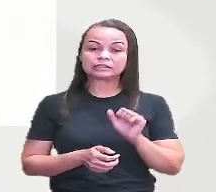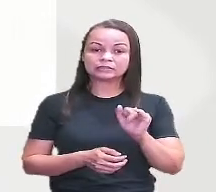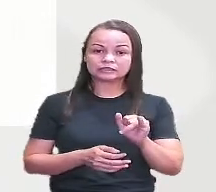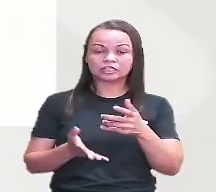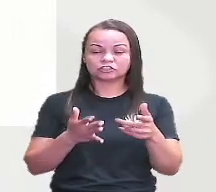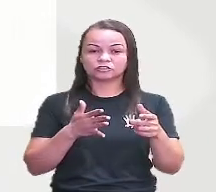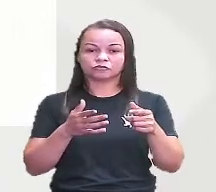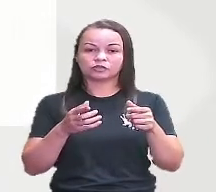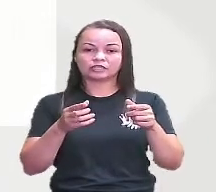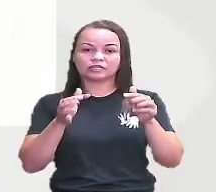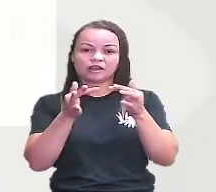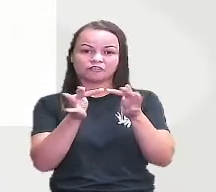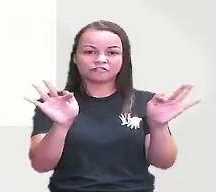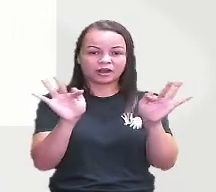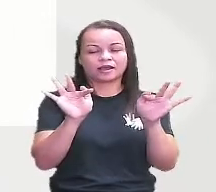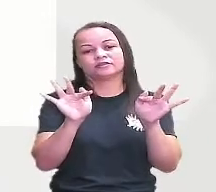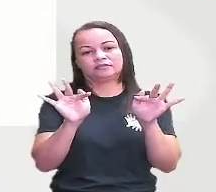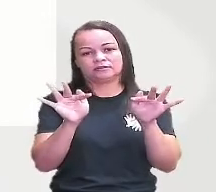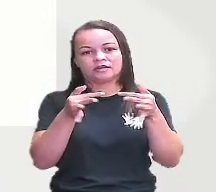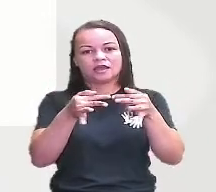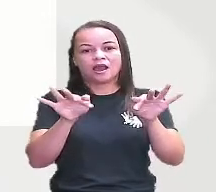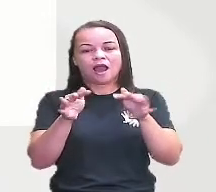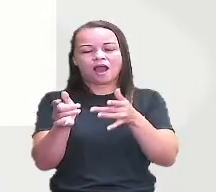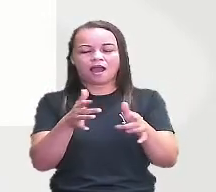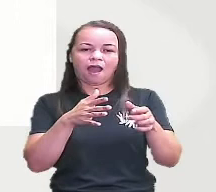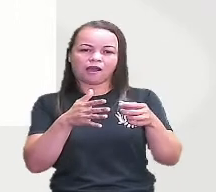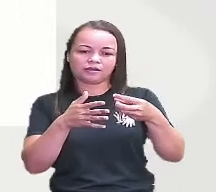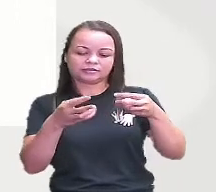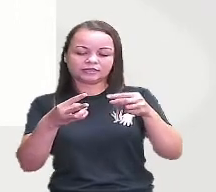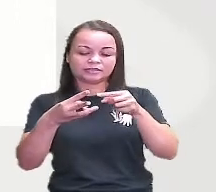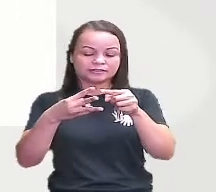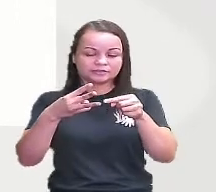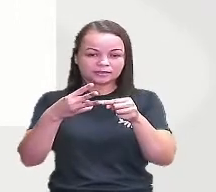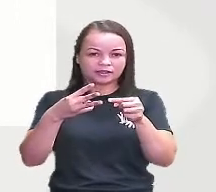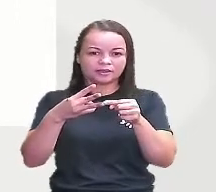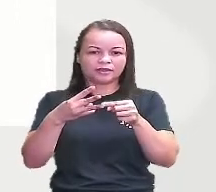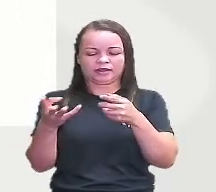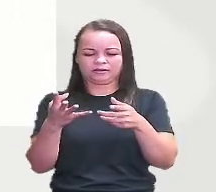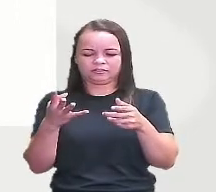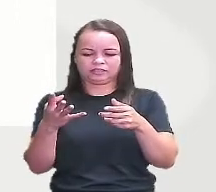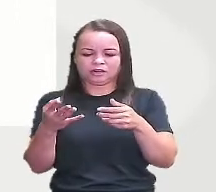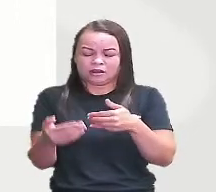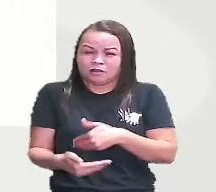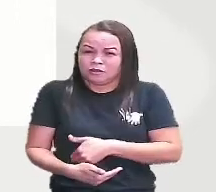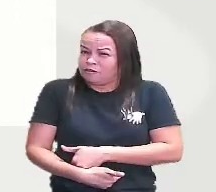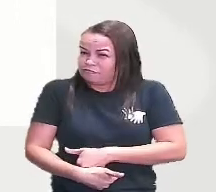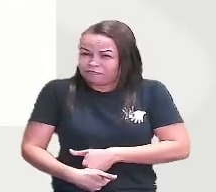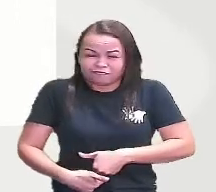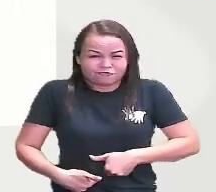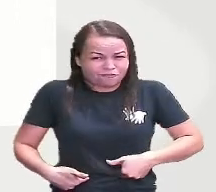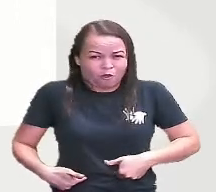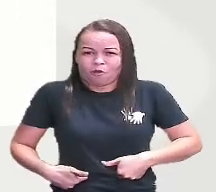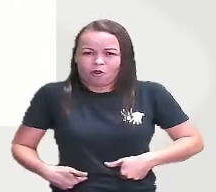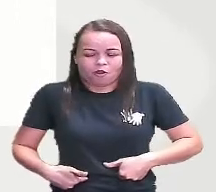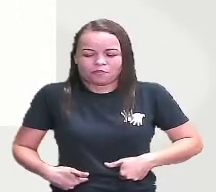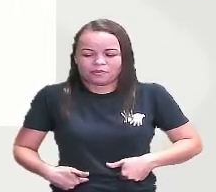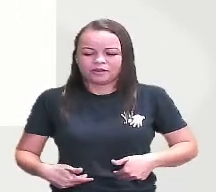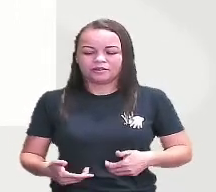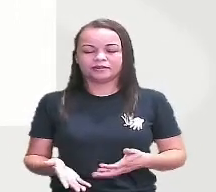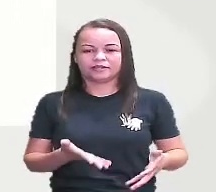analisar a terceira frase, diz assim, ó: estava com muita fome. Então,